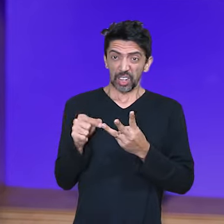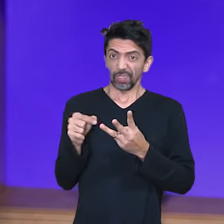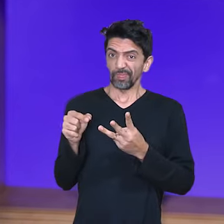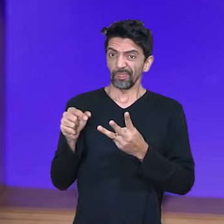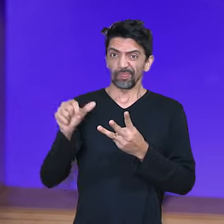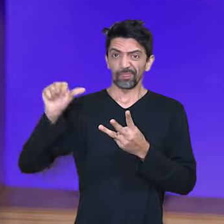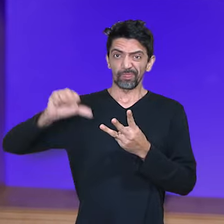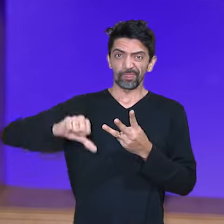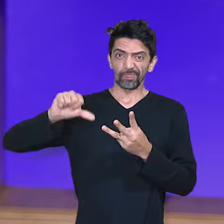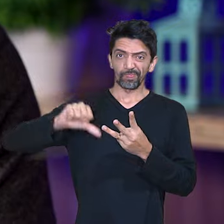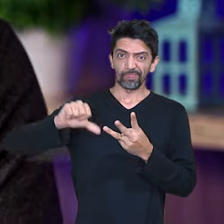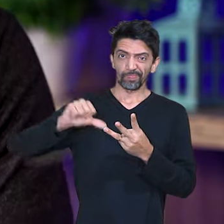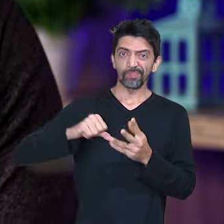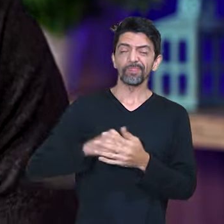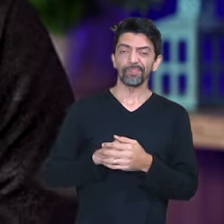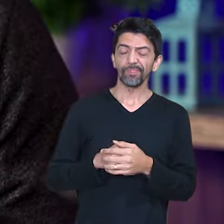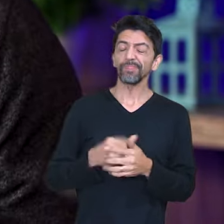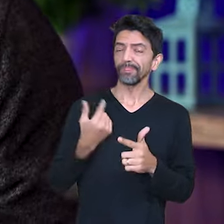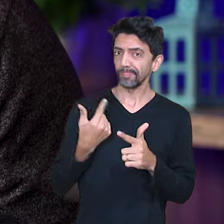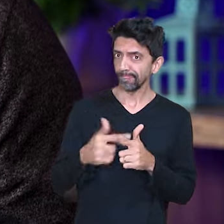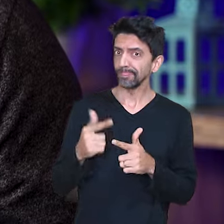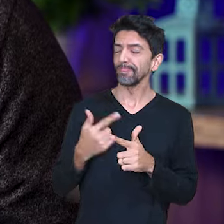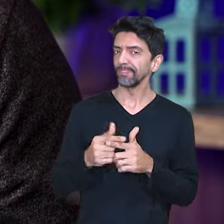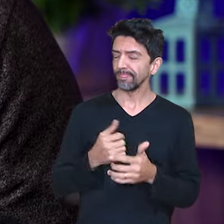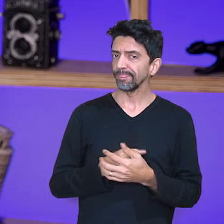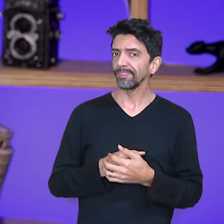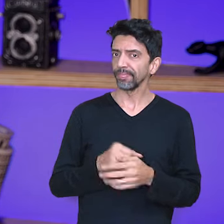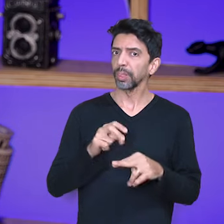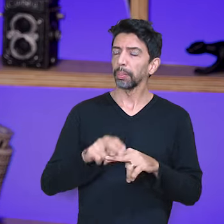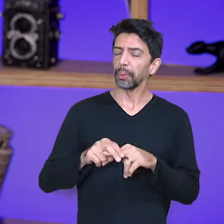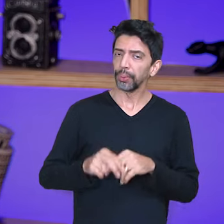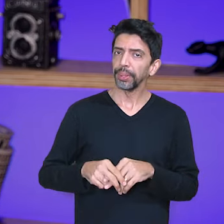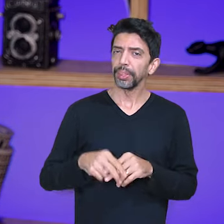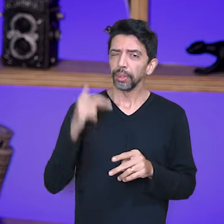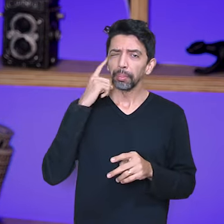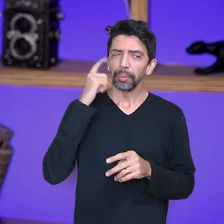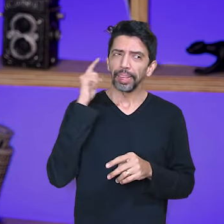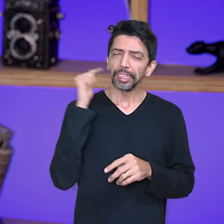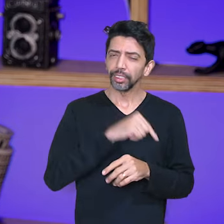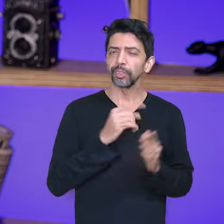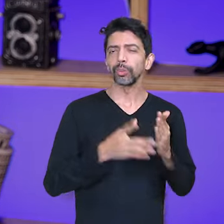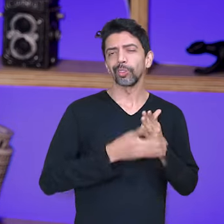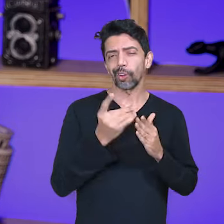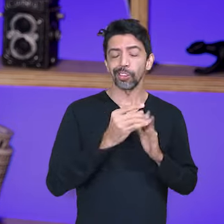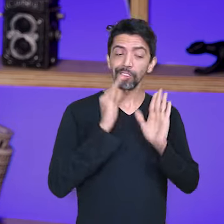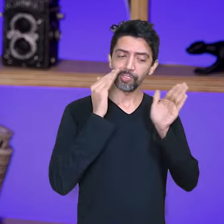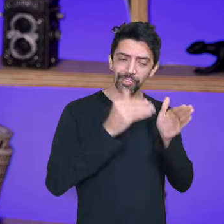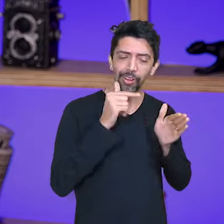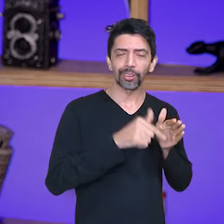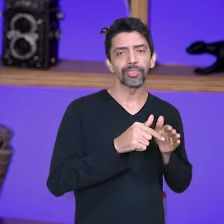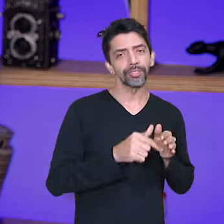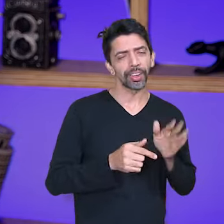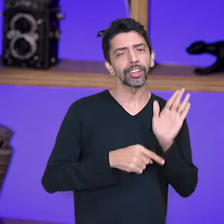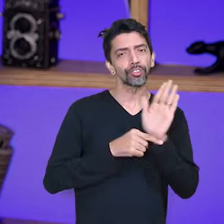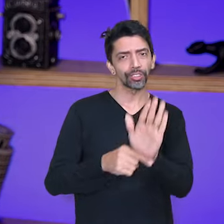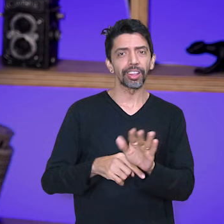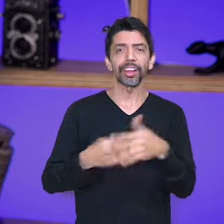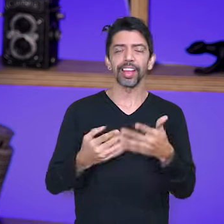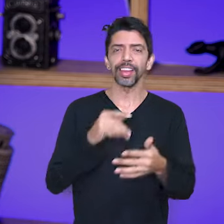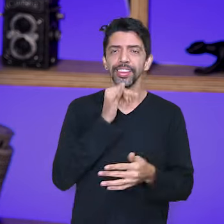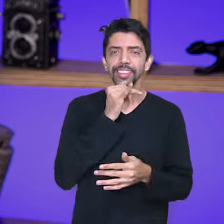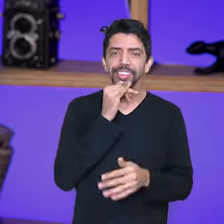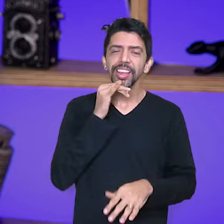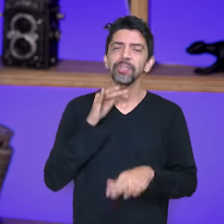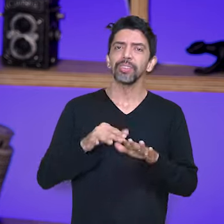um problema. Por isso, dolarizar é uma solução. E aí você vai perceber que você vai tendo menos dólar